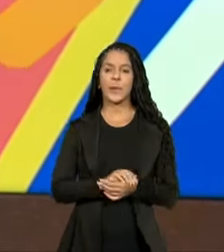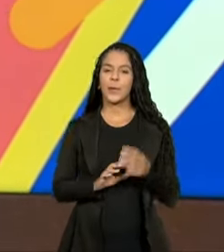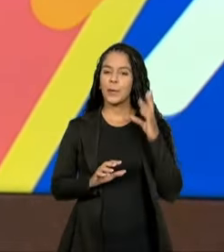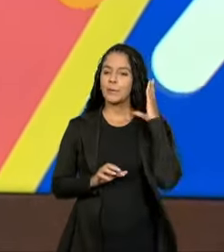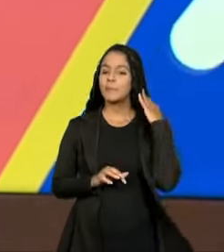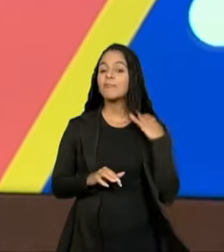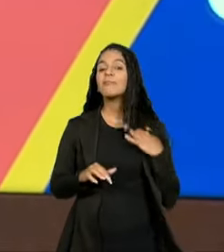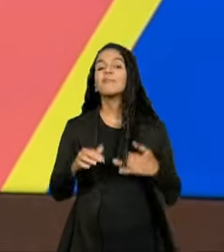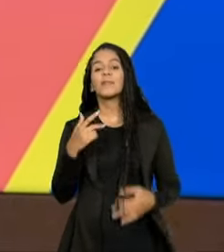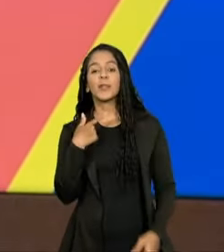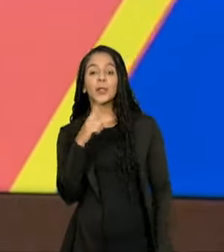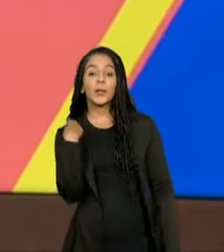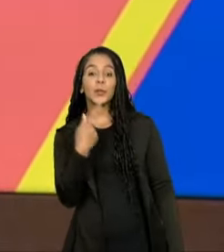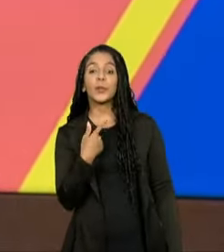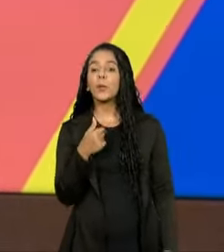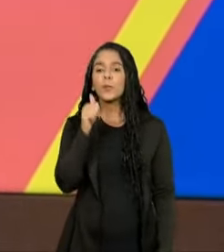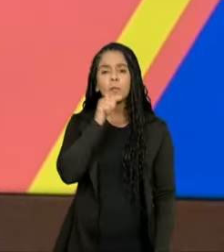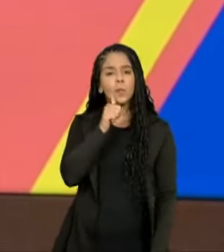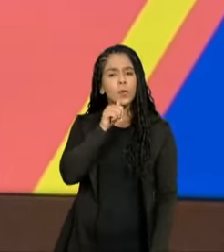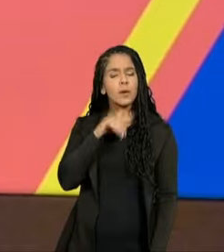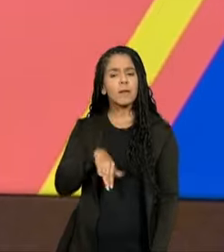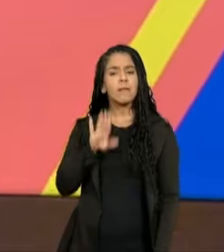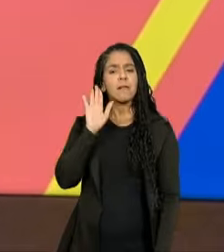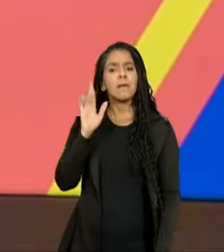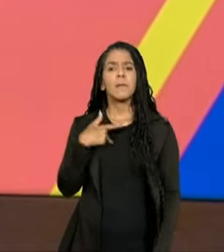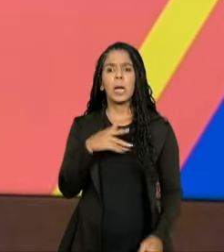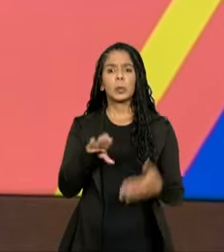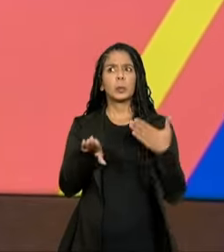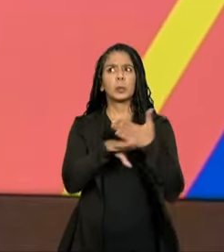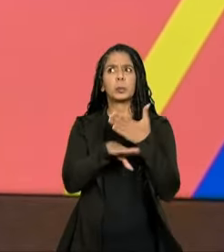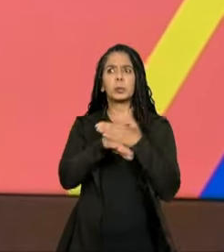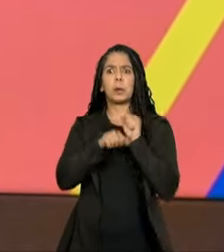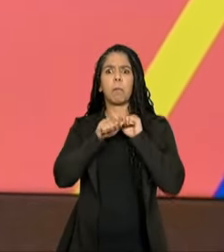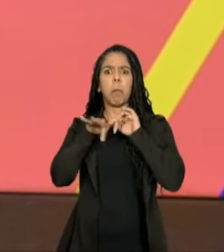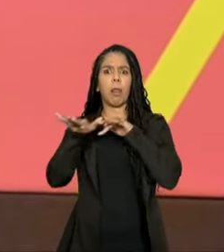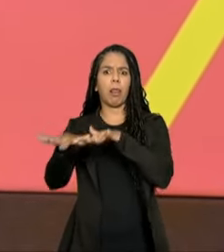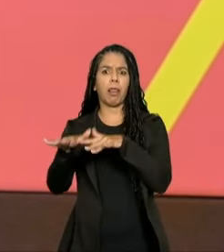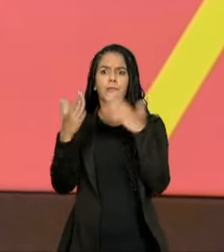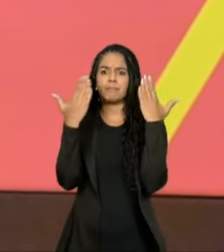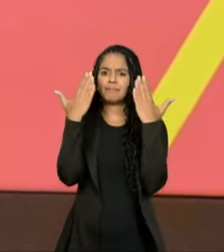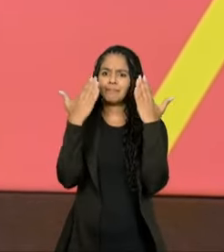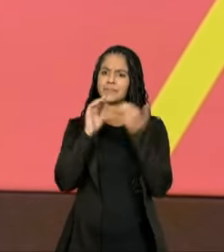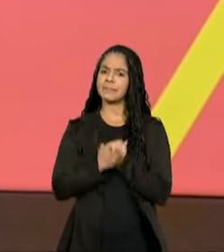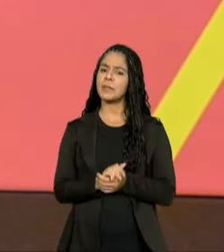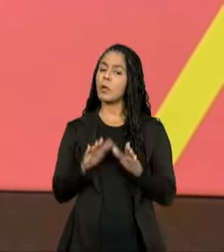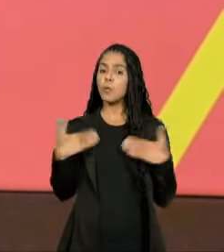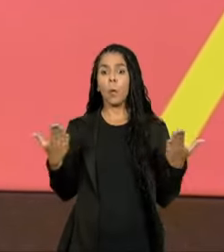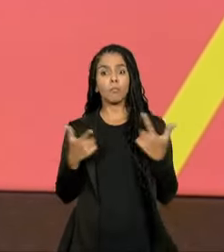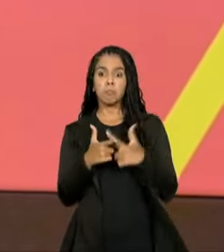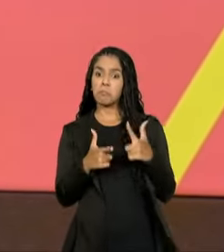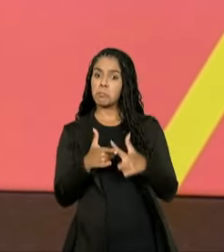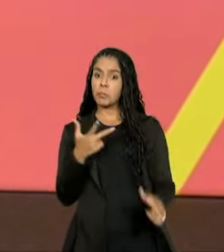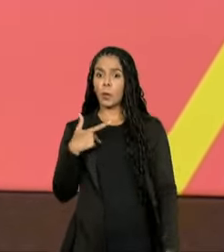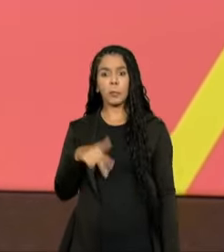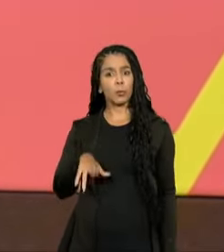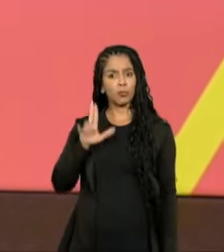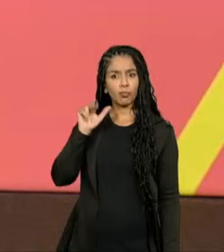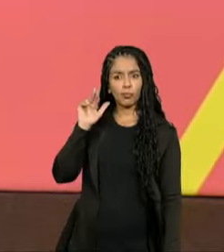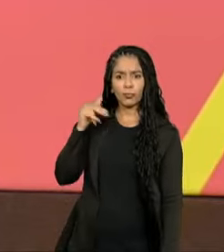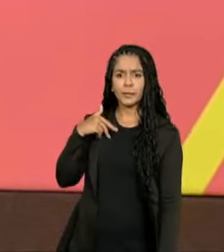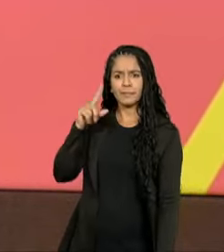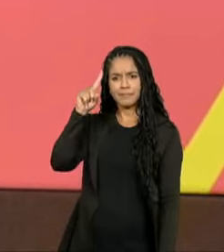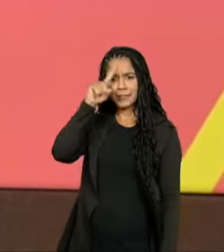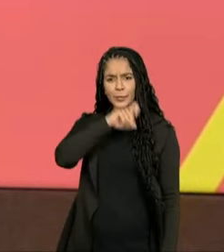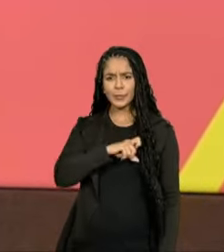nós, mulheres, somos as que mais enchem os consultórios. Eu não entendo por que isso, gente. Qual o problema? Quem nunca teve dificuldade de superar